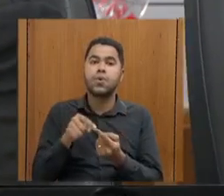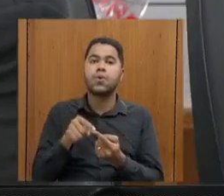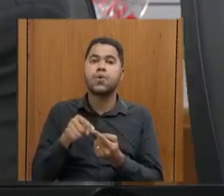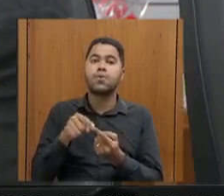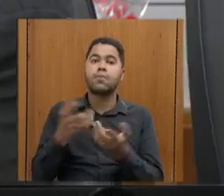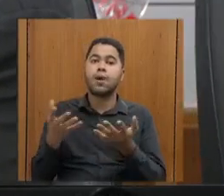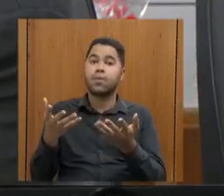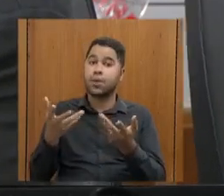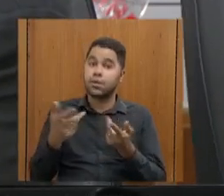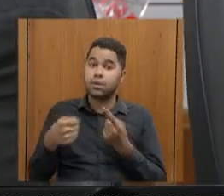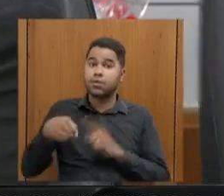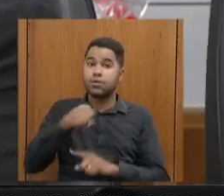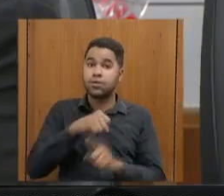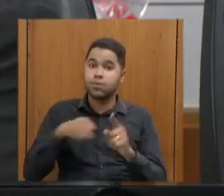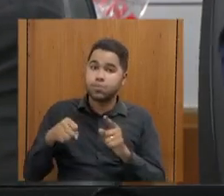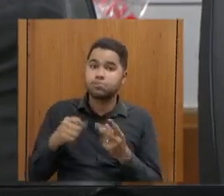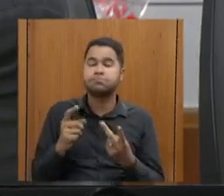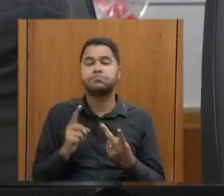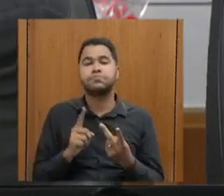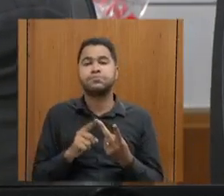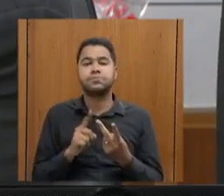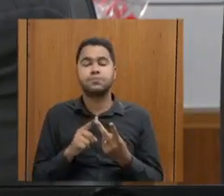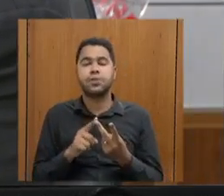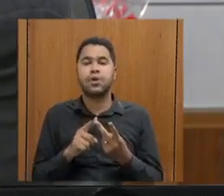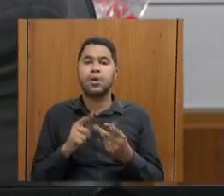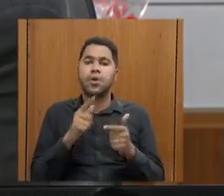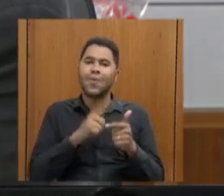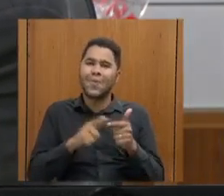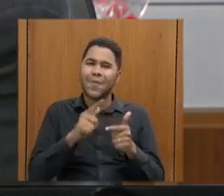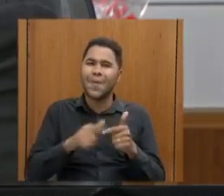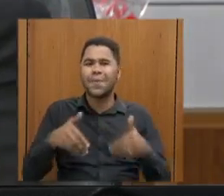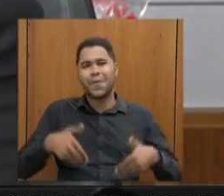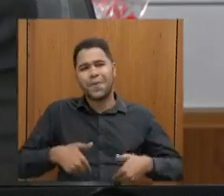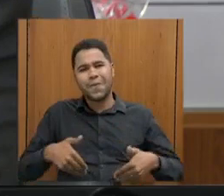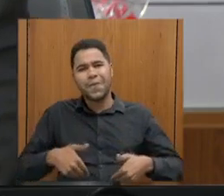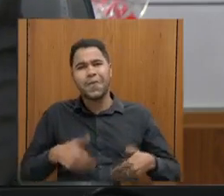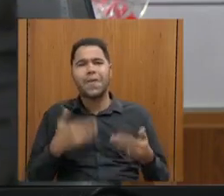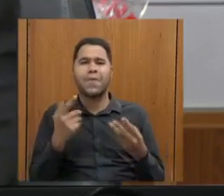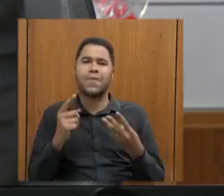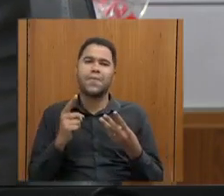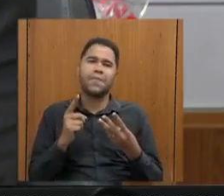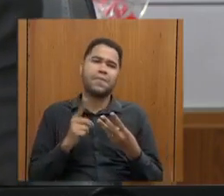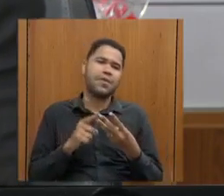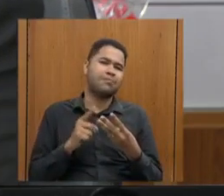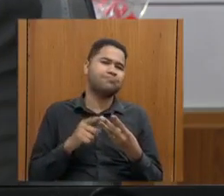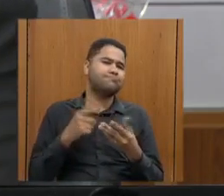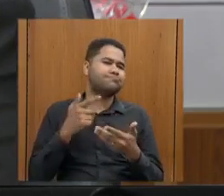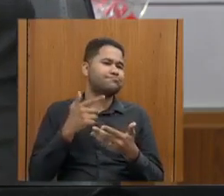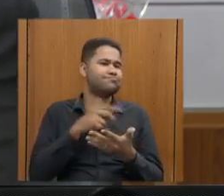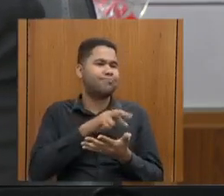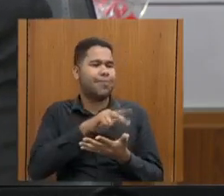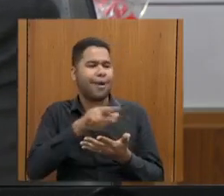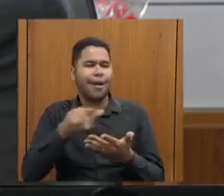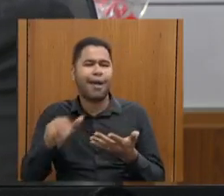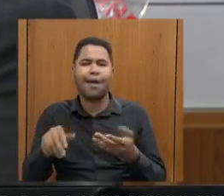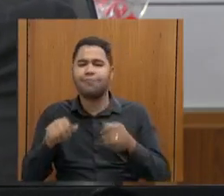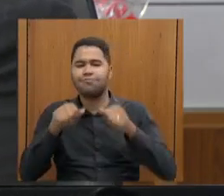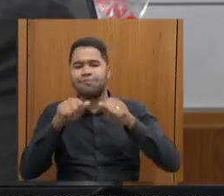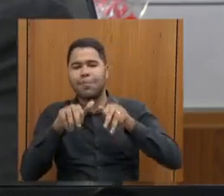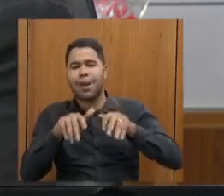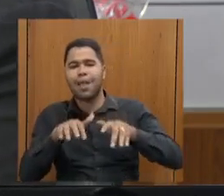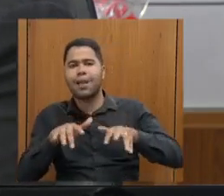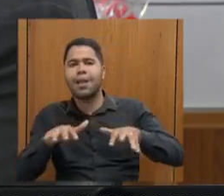tendimento social para grave problema da Fome problemas e vem aí acaba repercutindo